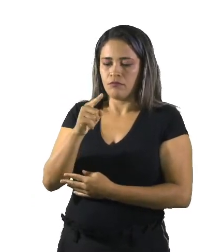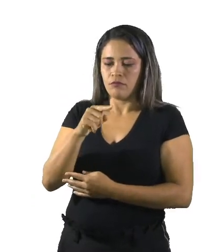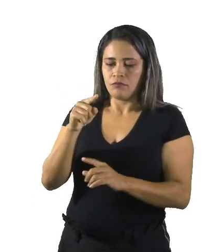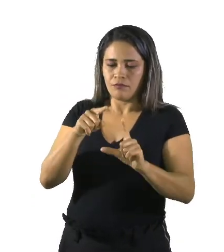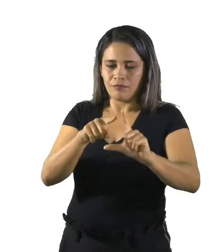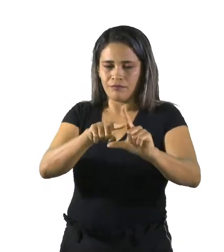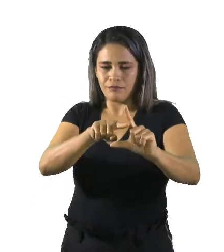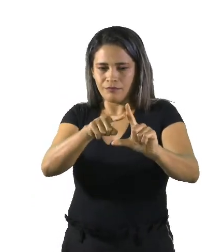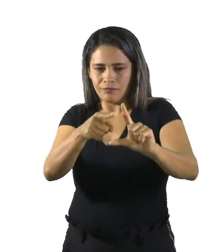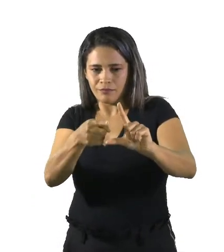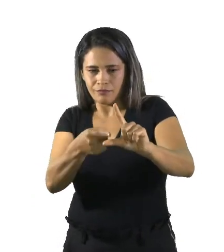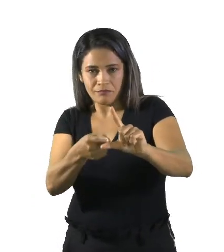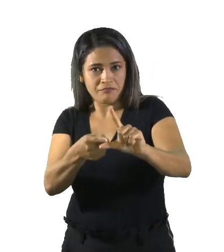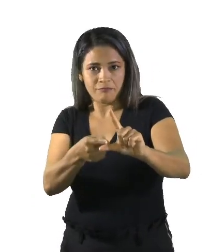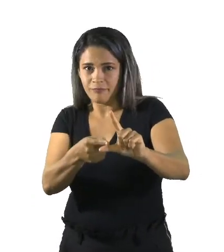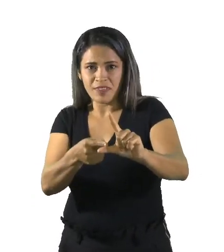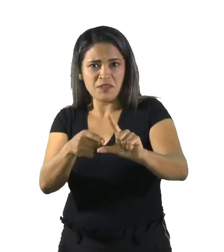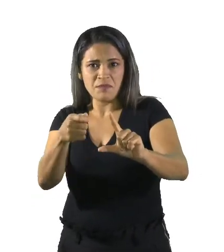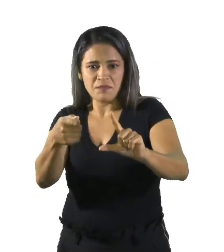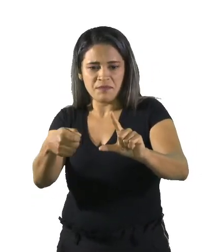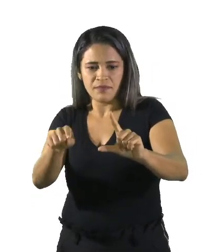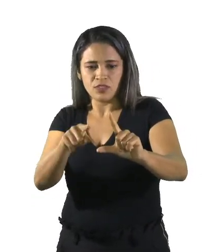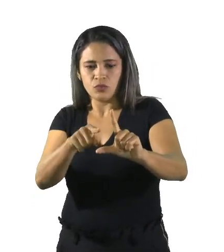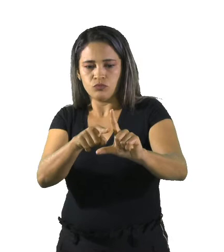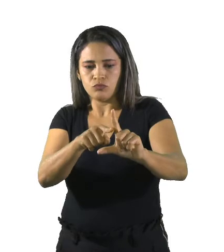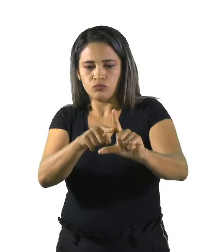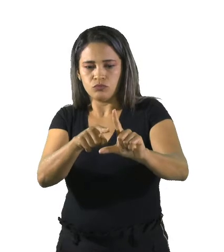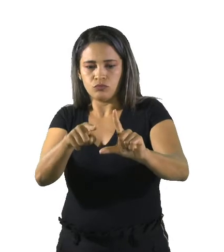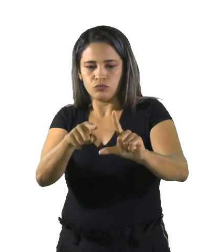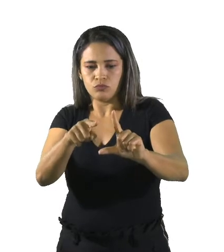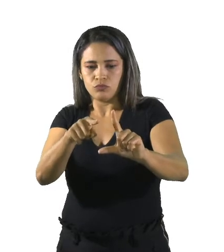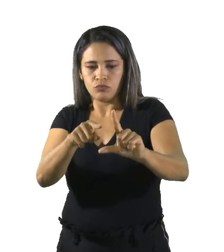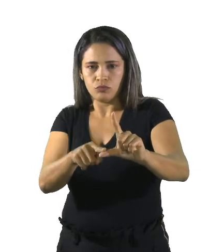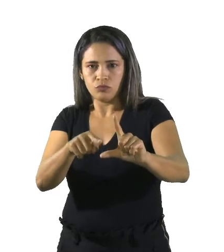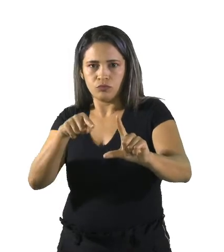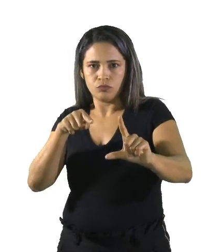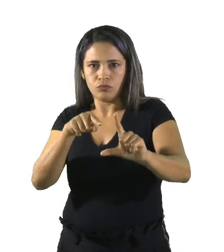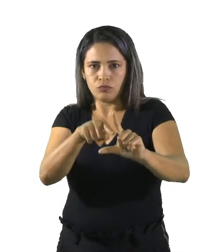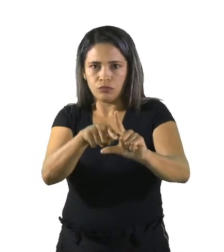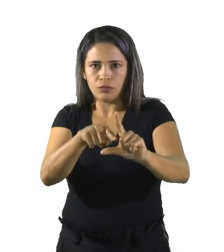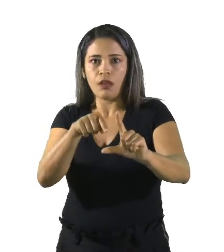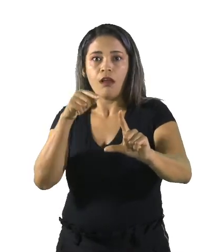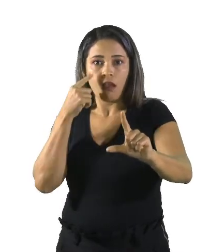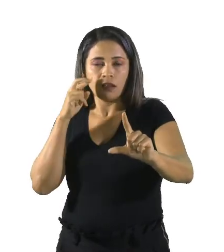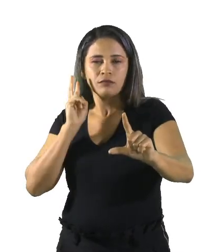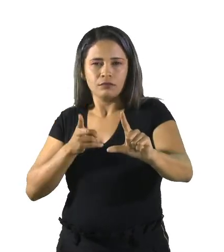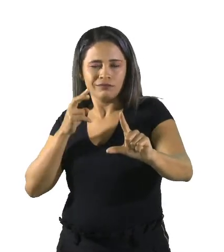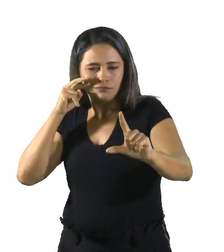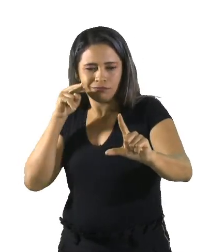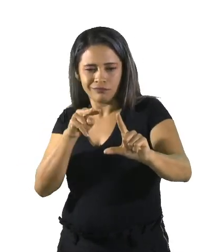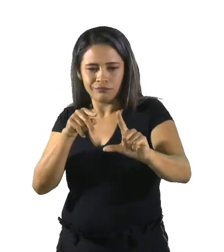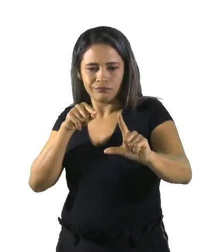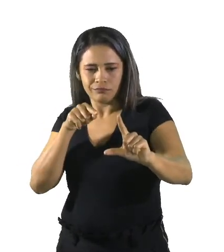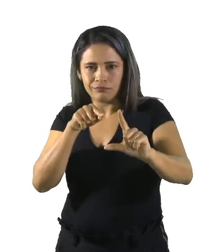quadradinho com um ponto no meio. Sempre que nós virmos isso, já vamos identificar que é um ângulo reto,